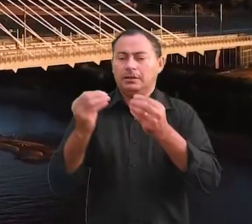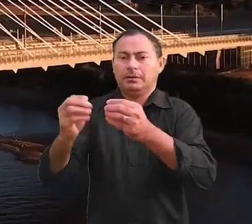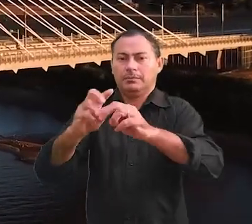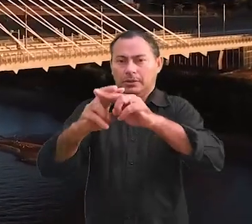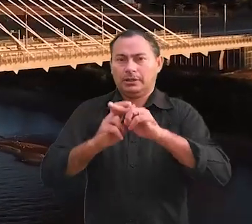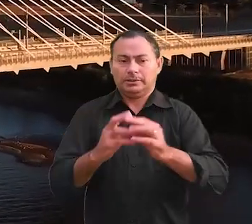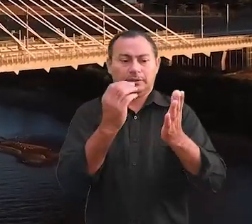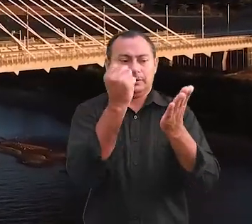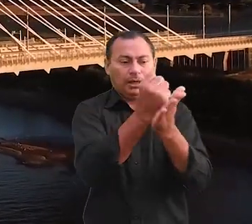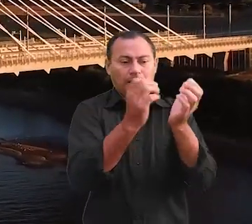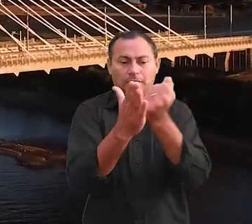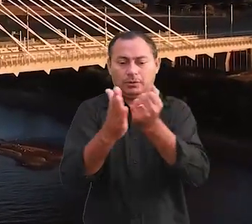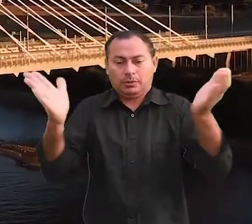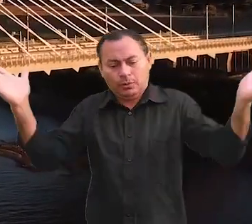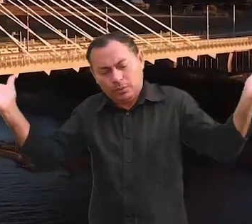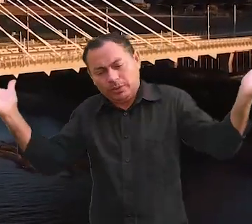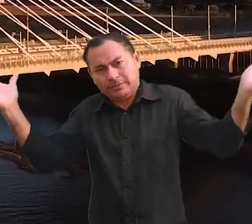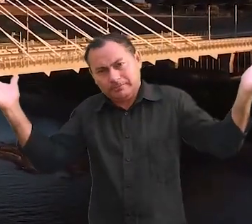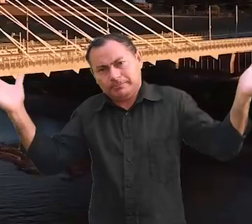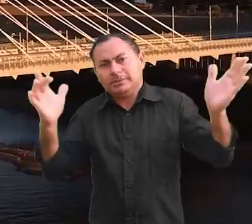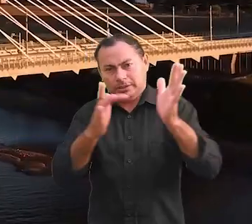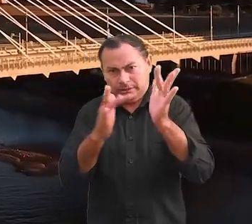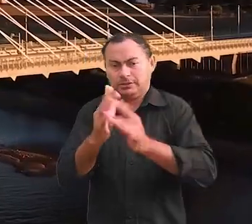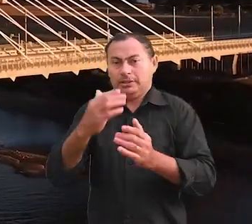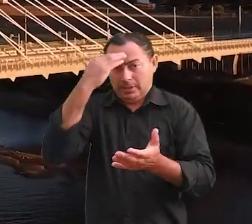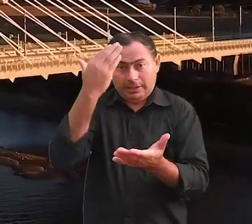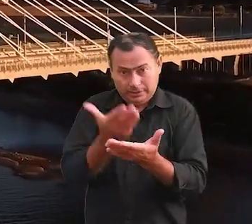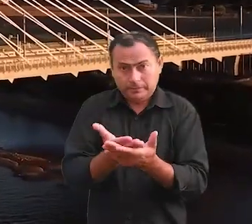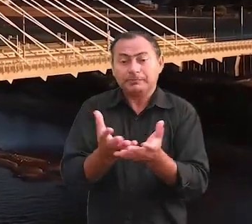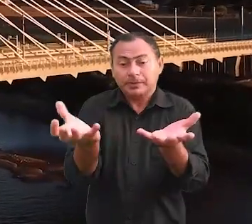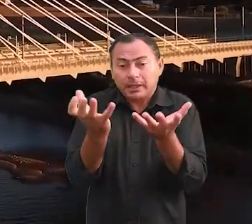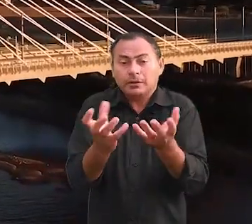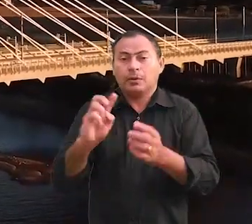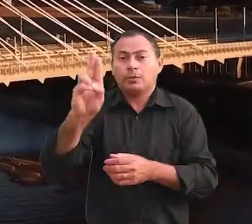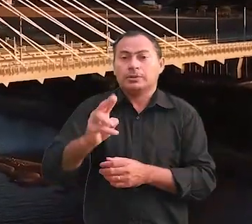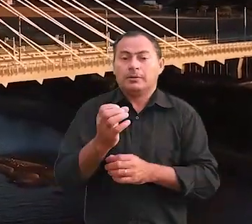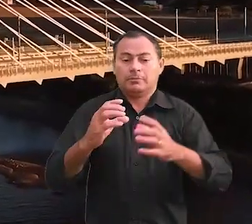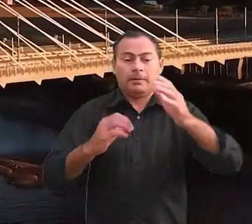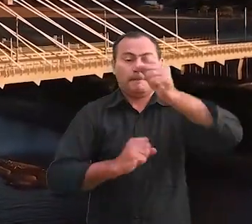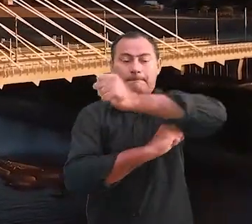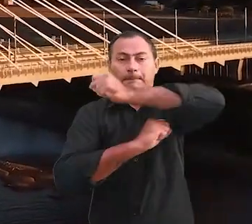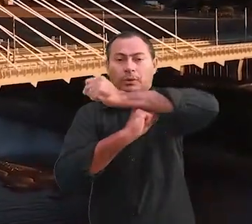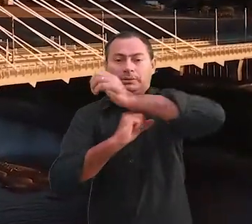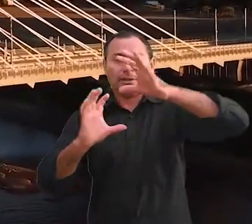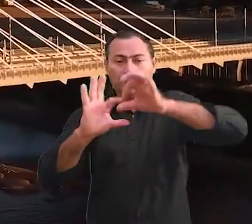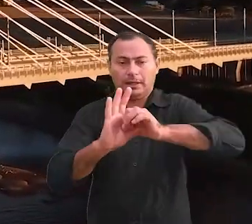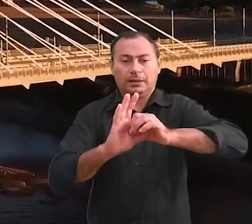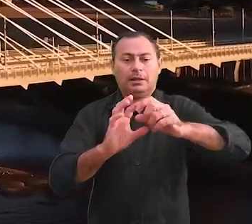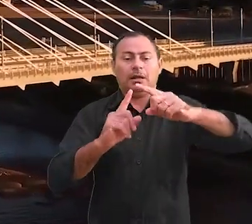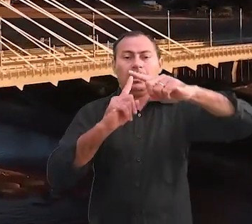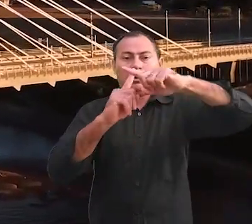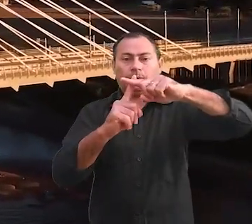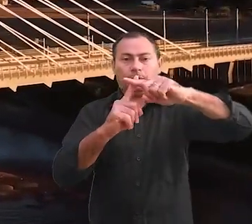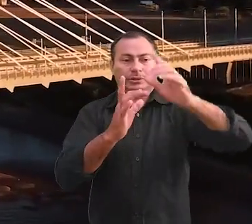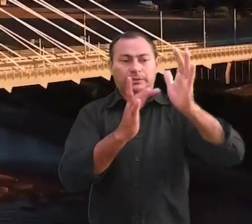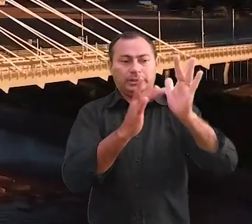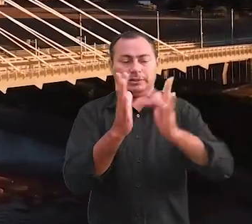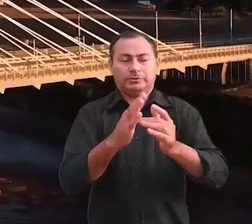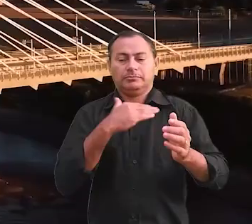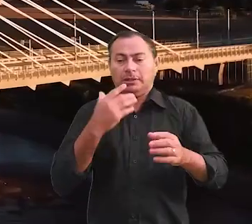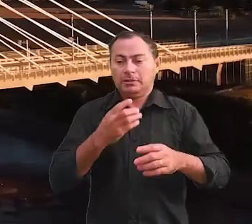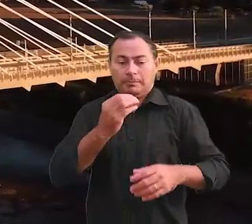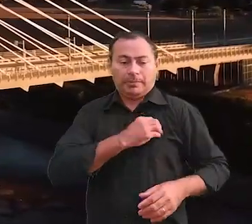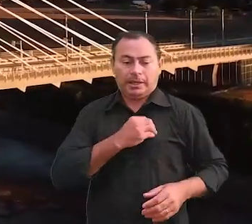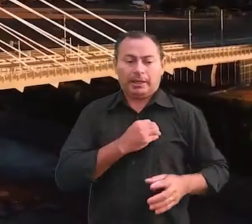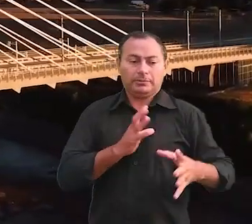seja transposto ou através da cruz de Cristo eu creio nisto e eu quero eu quero usar a ponte aqui a cruz de Cristo para ir da